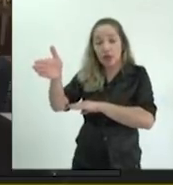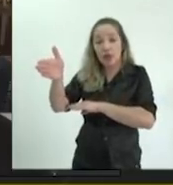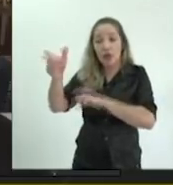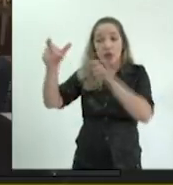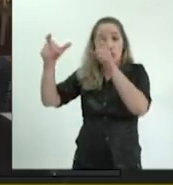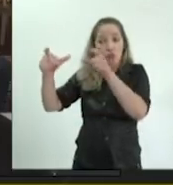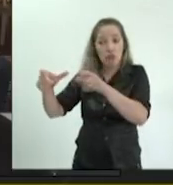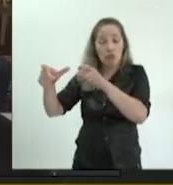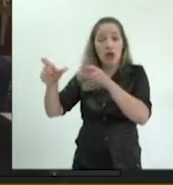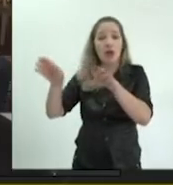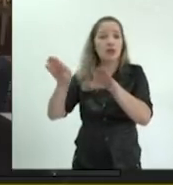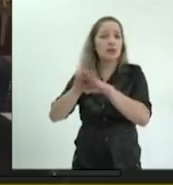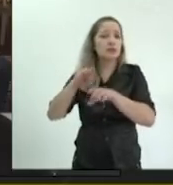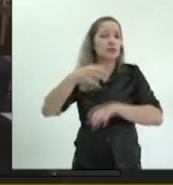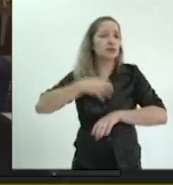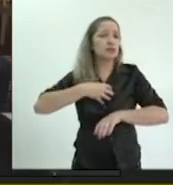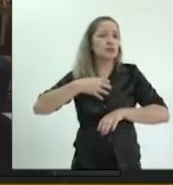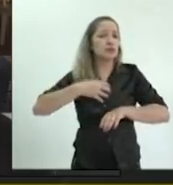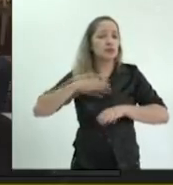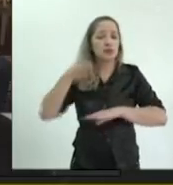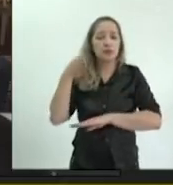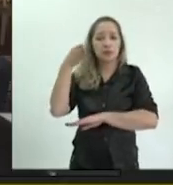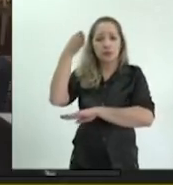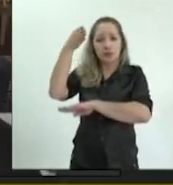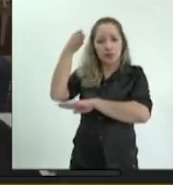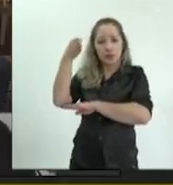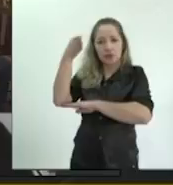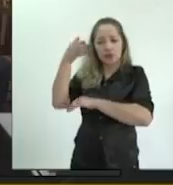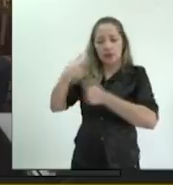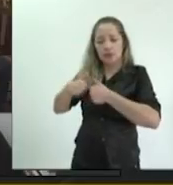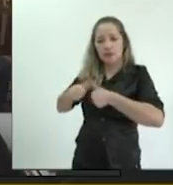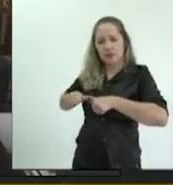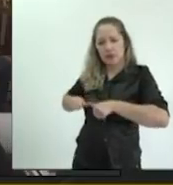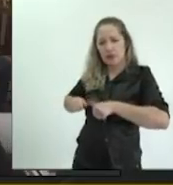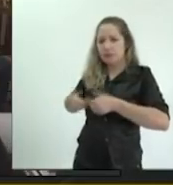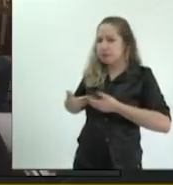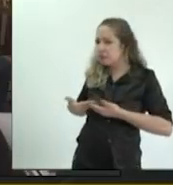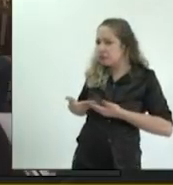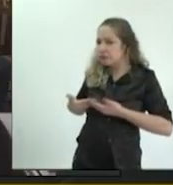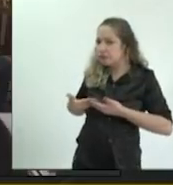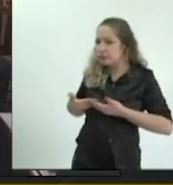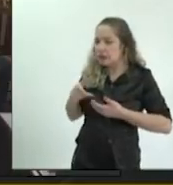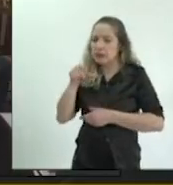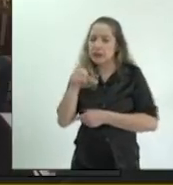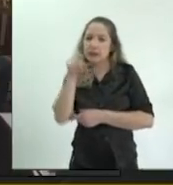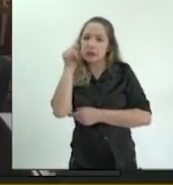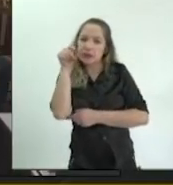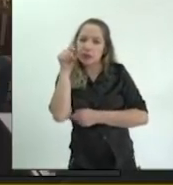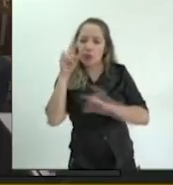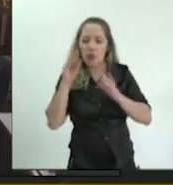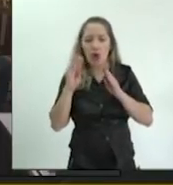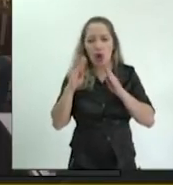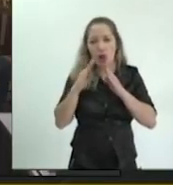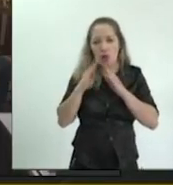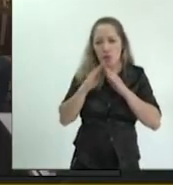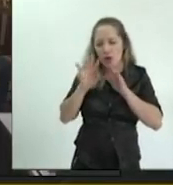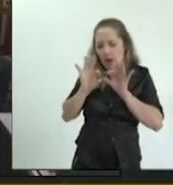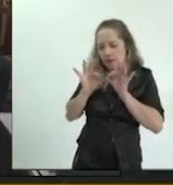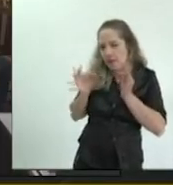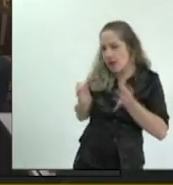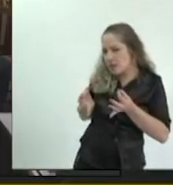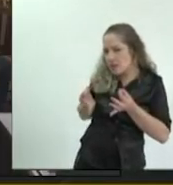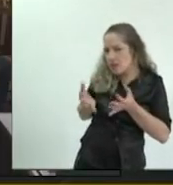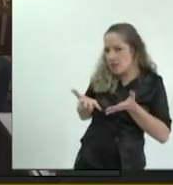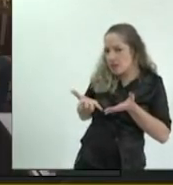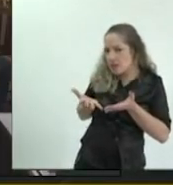uma preferência maior por lugares mais reservados, como chalés, uma preferência menor pelos resorts, aqueles buffets que fica